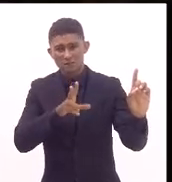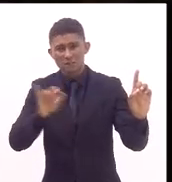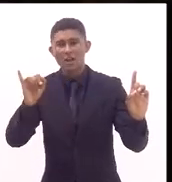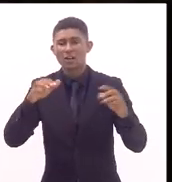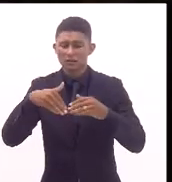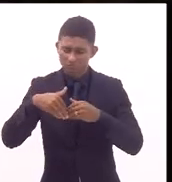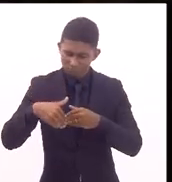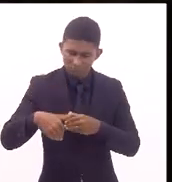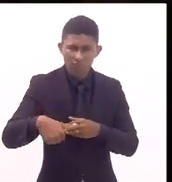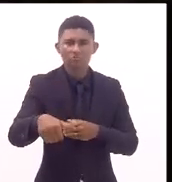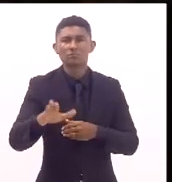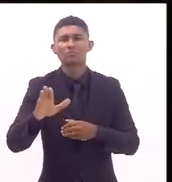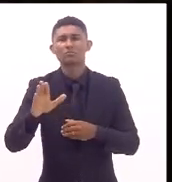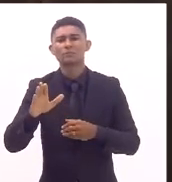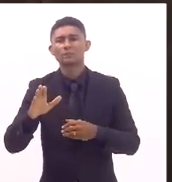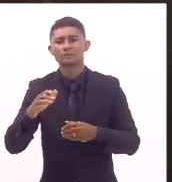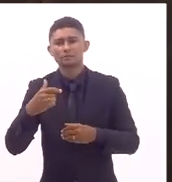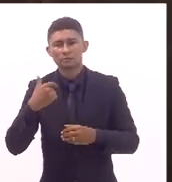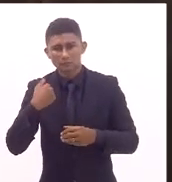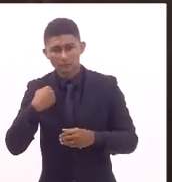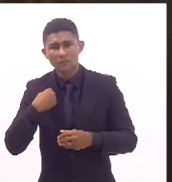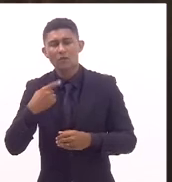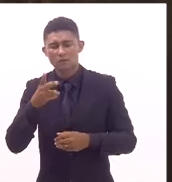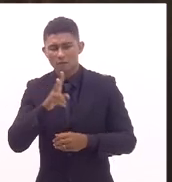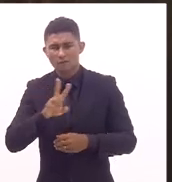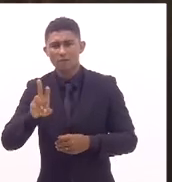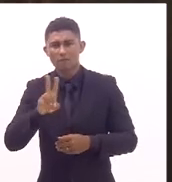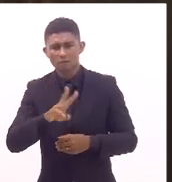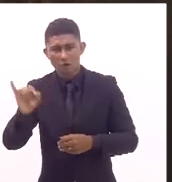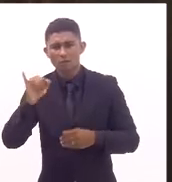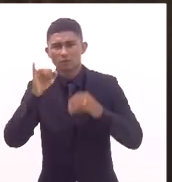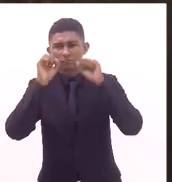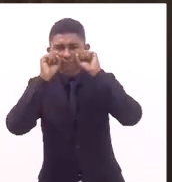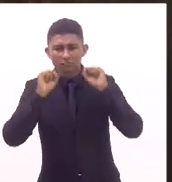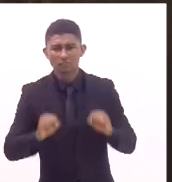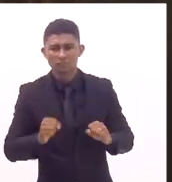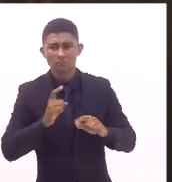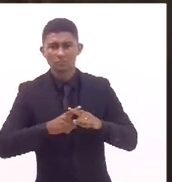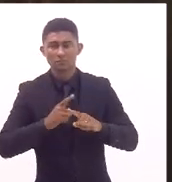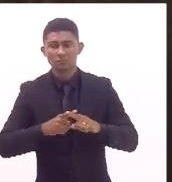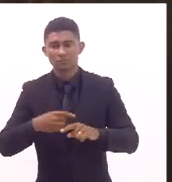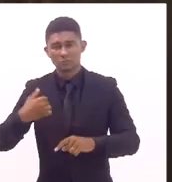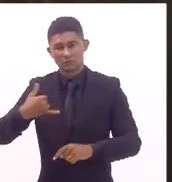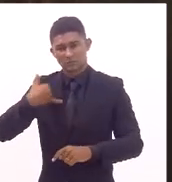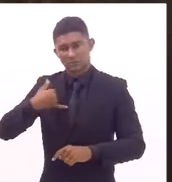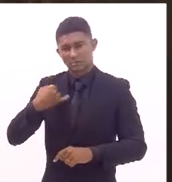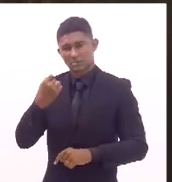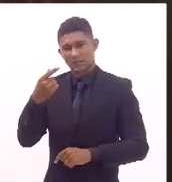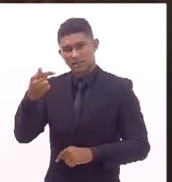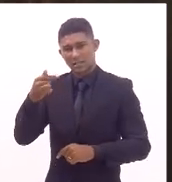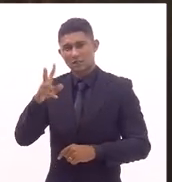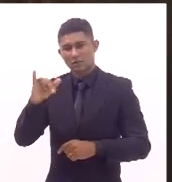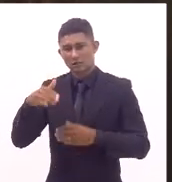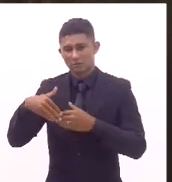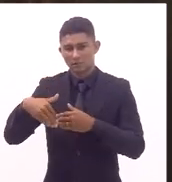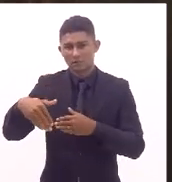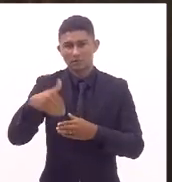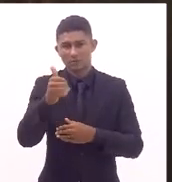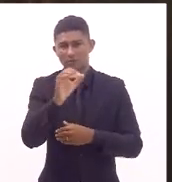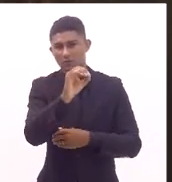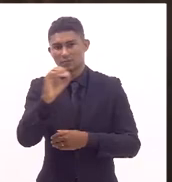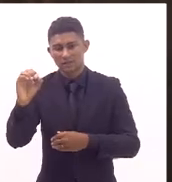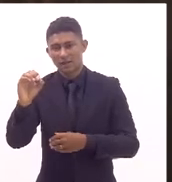vendo direta da Silva e eu vou ser testemunha porque é só me falta 17 anos para chegar sem eu não tenho mais